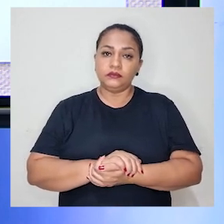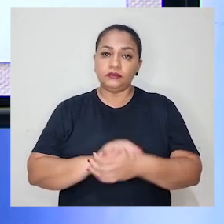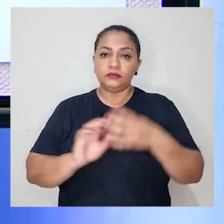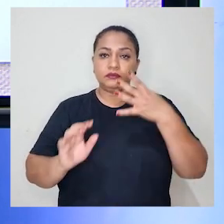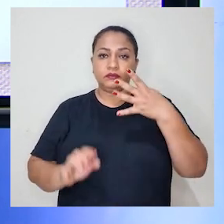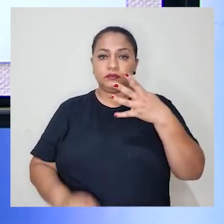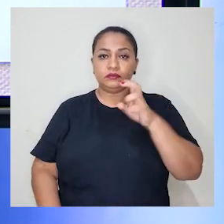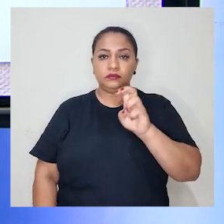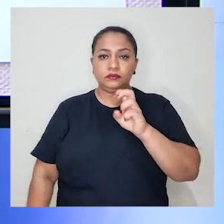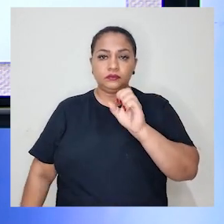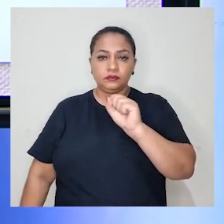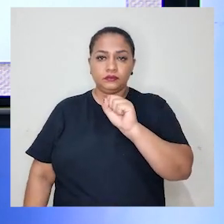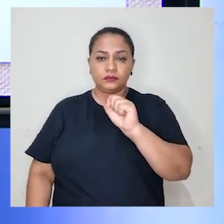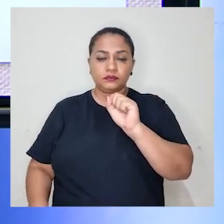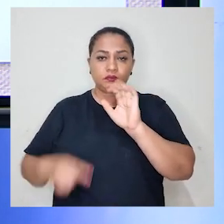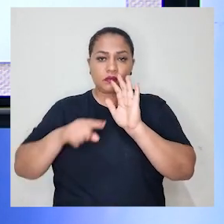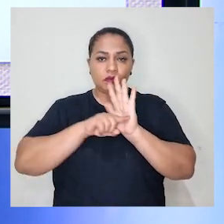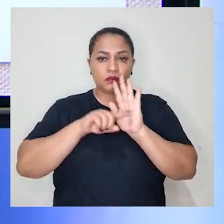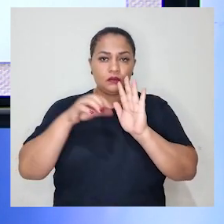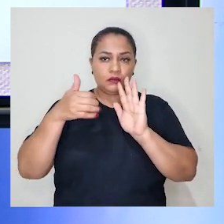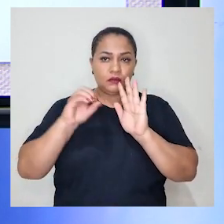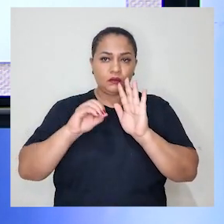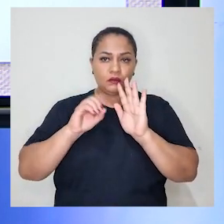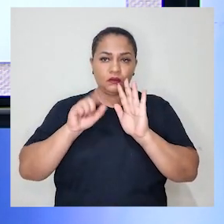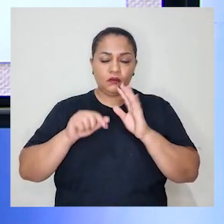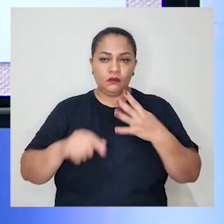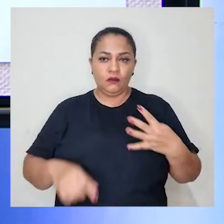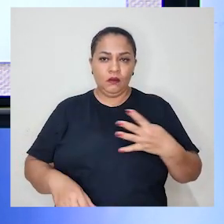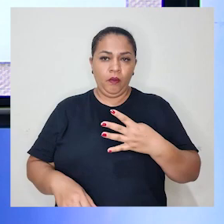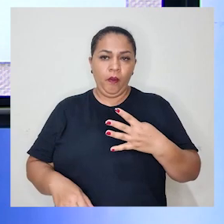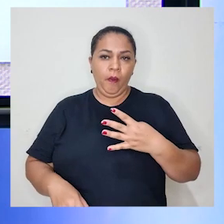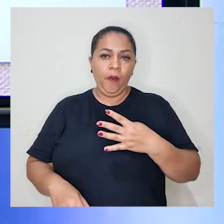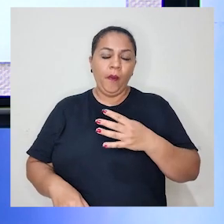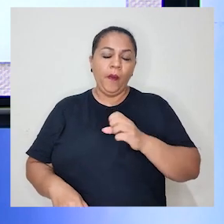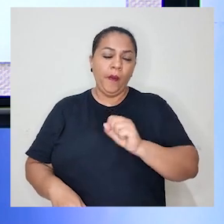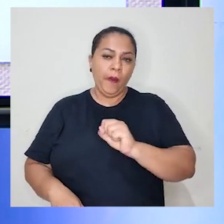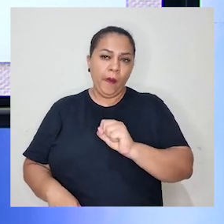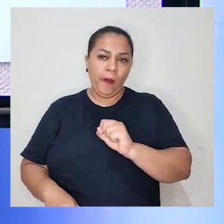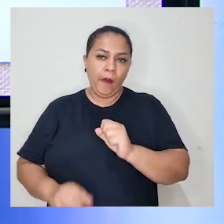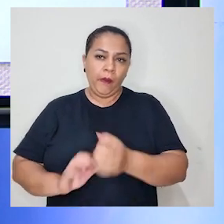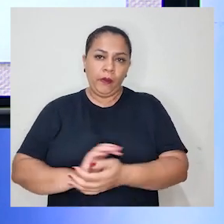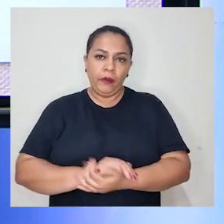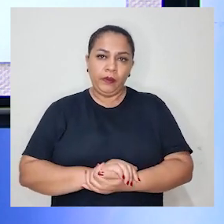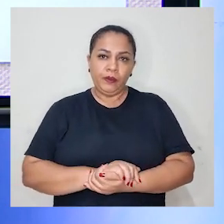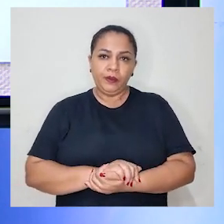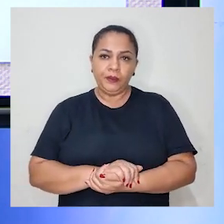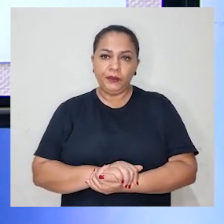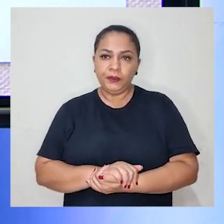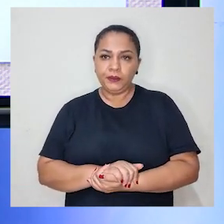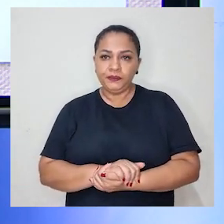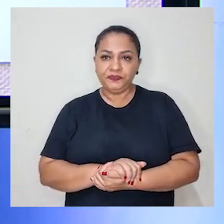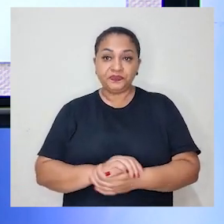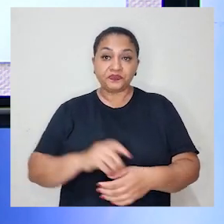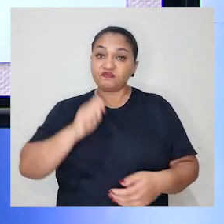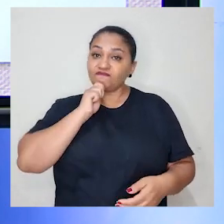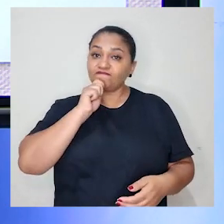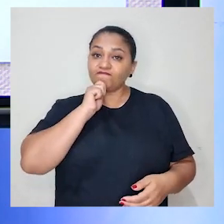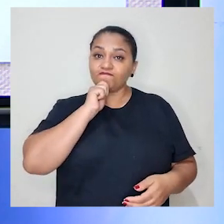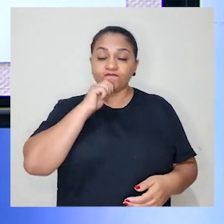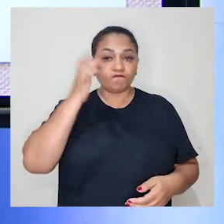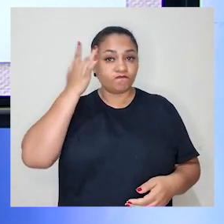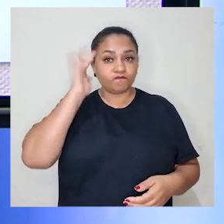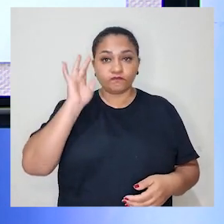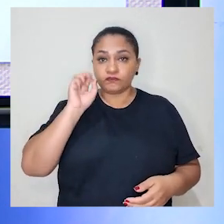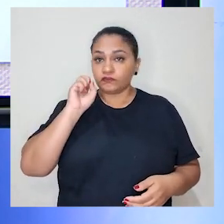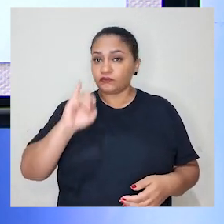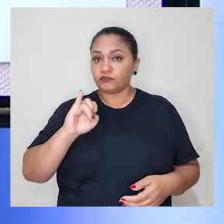Então, 458 menos 10 dá 448. eu ainda não